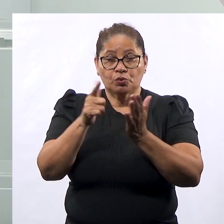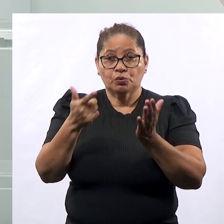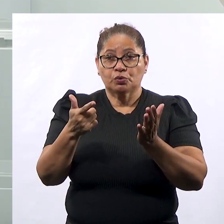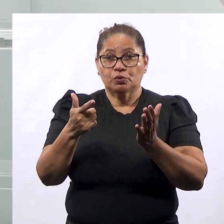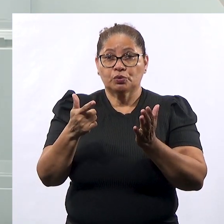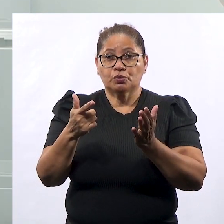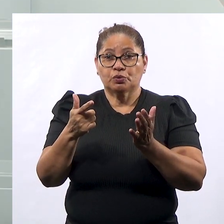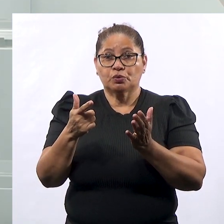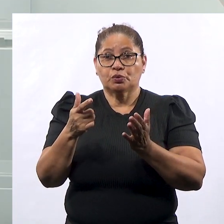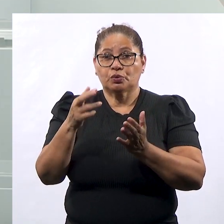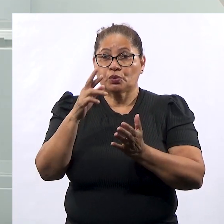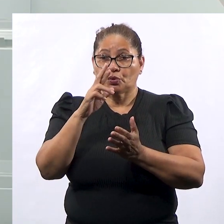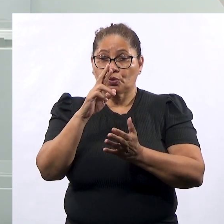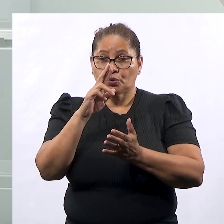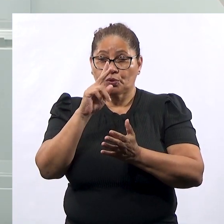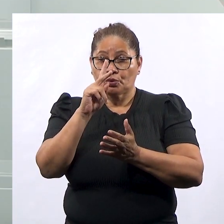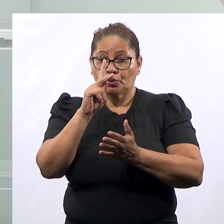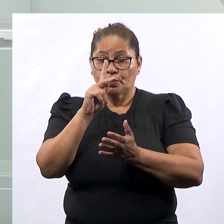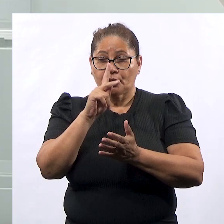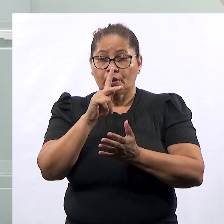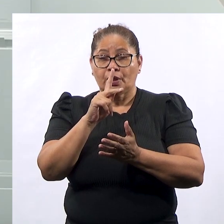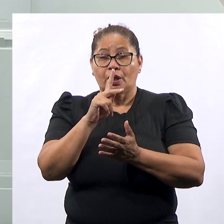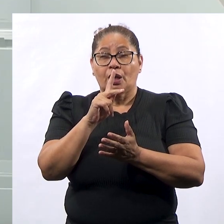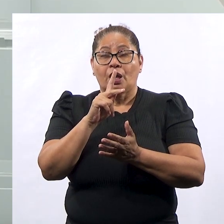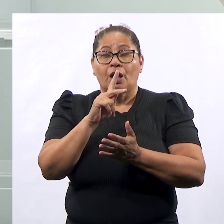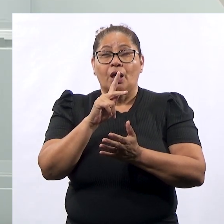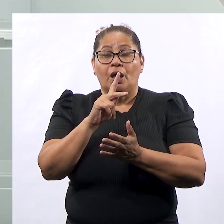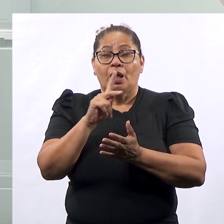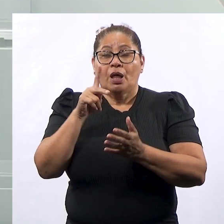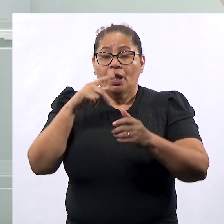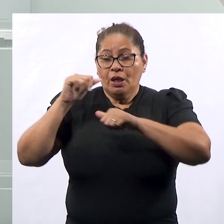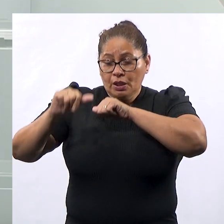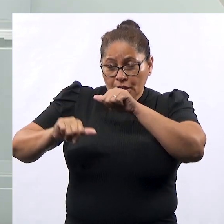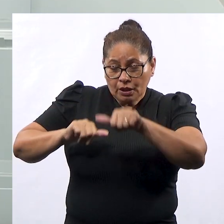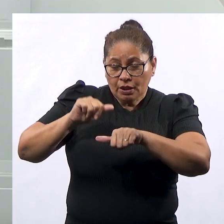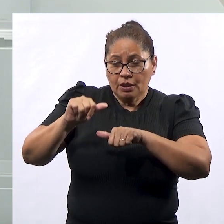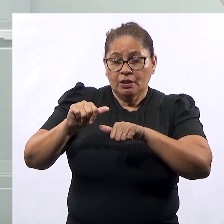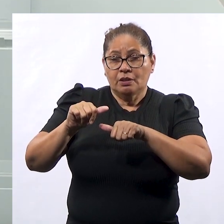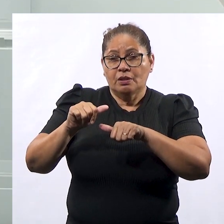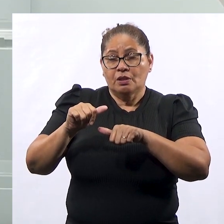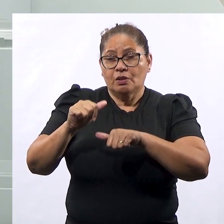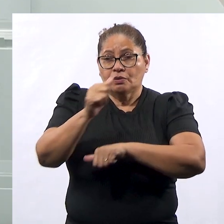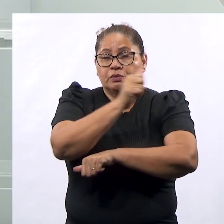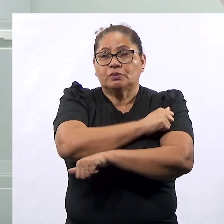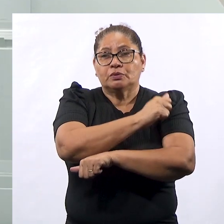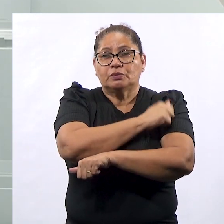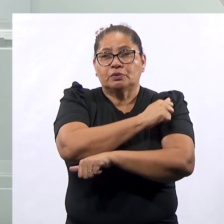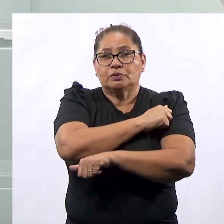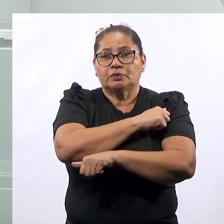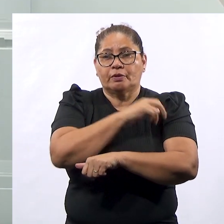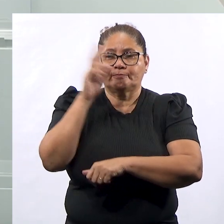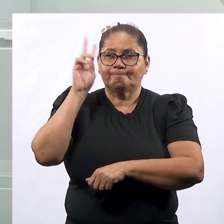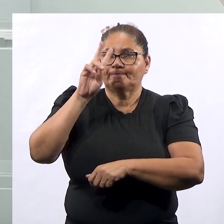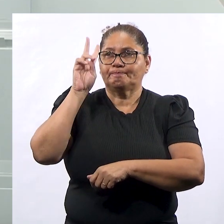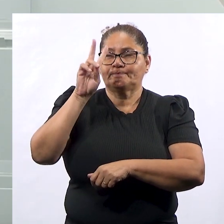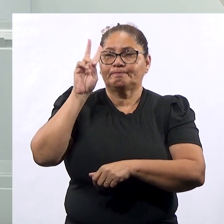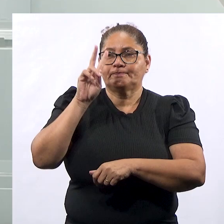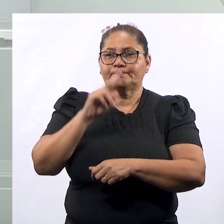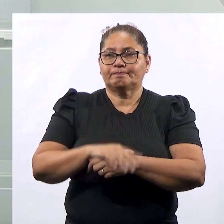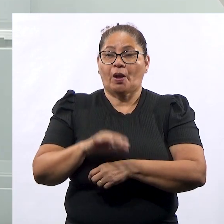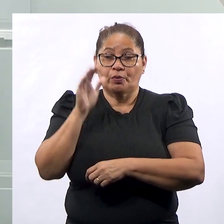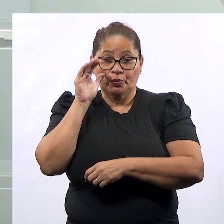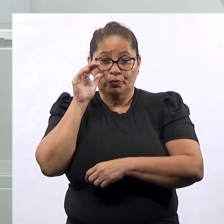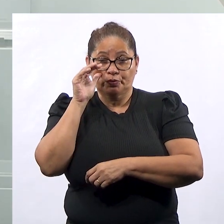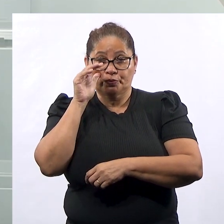passagem do livro do Philippe Renaud, de avaliação, que ele diz assim, o aluno... Vou contar essa historinha